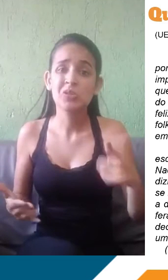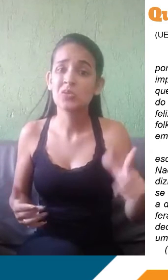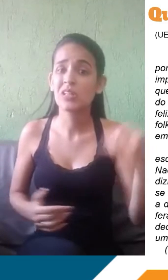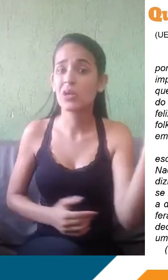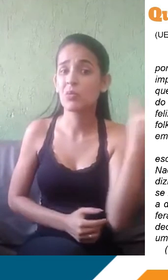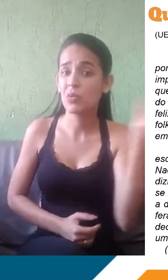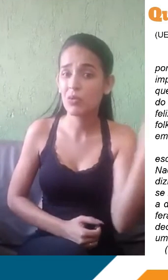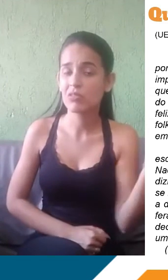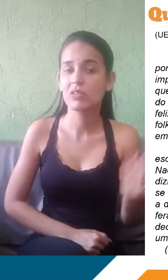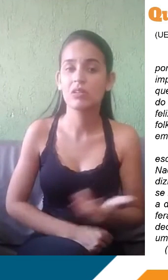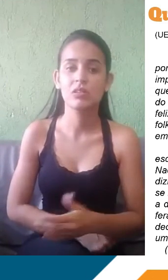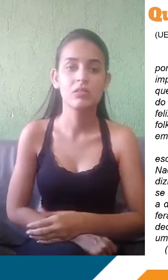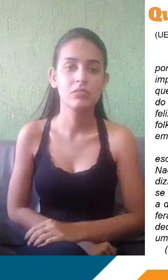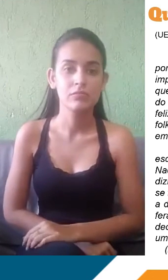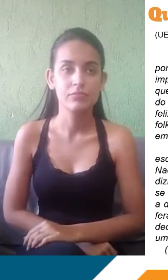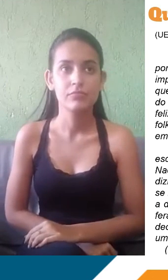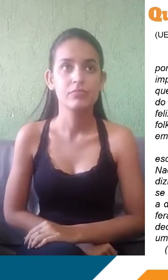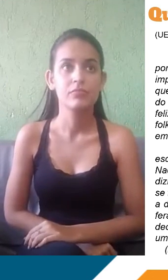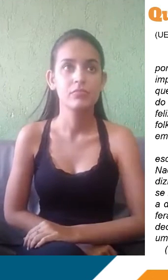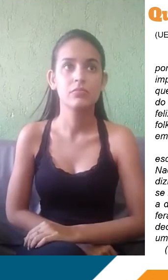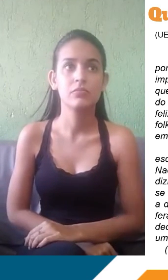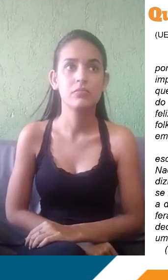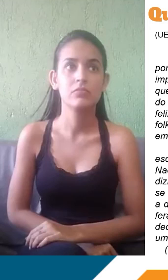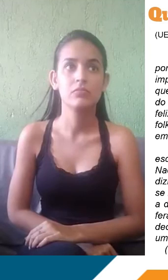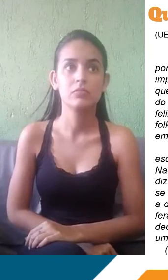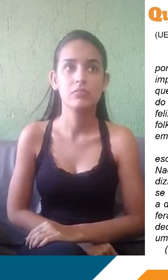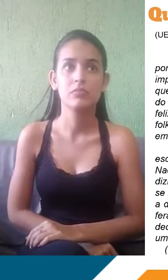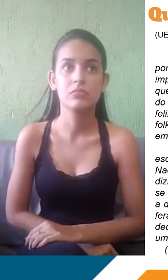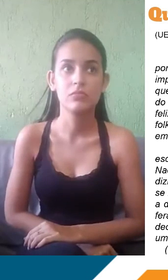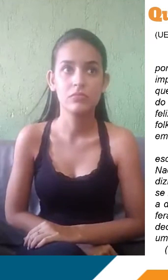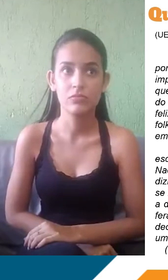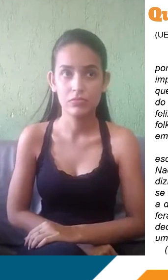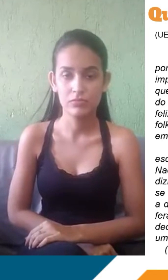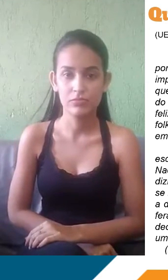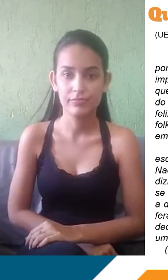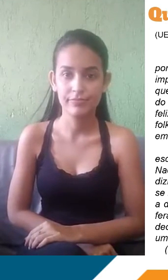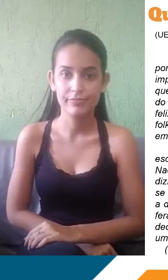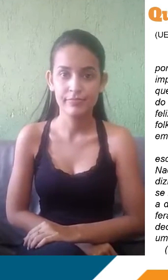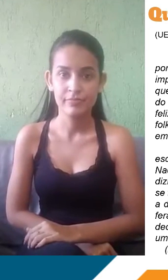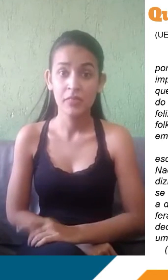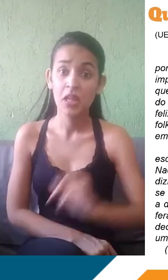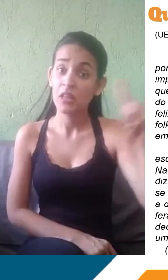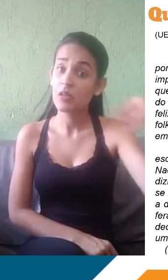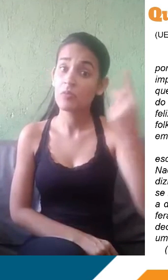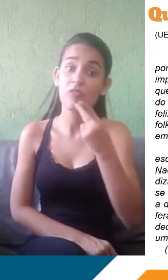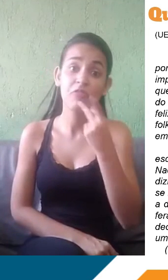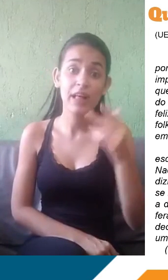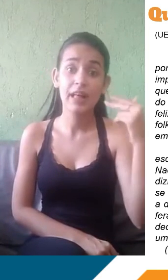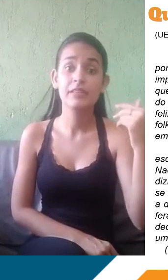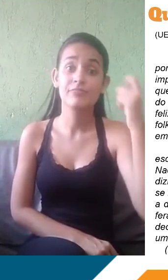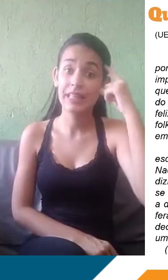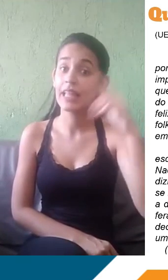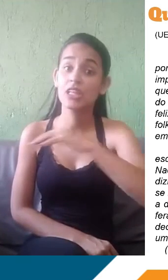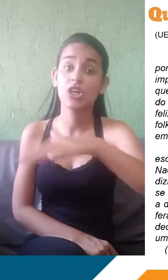tupi, de folclore, de suas tentativas agrícolas. Em seguida, passa a questionar uma ideia geral